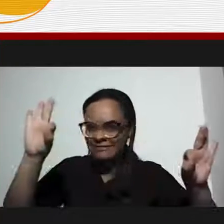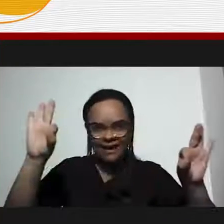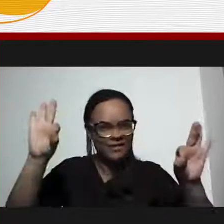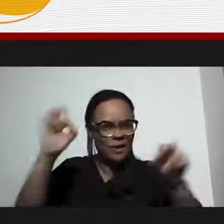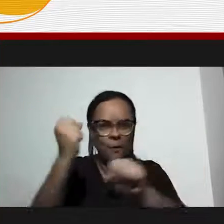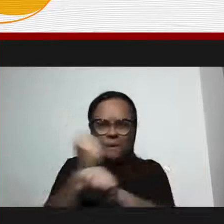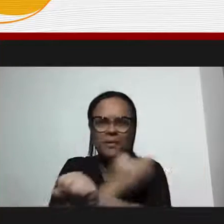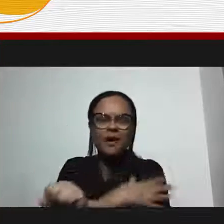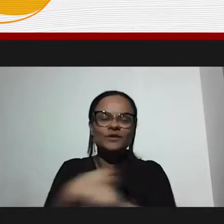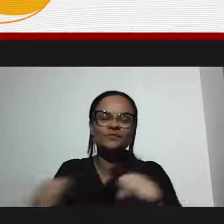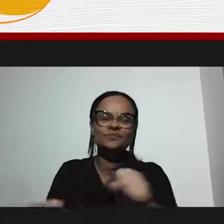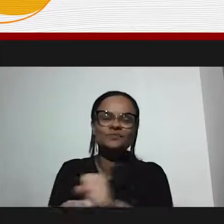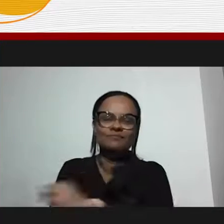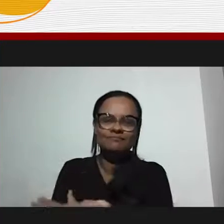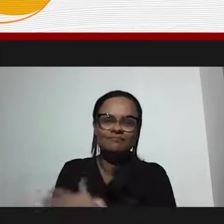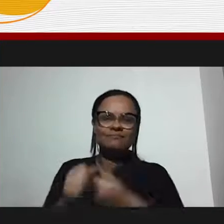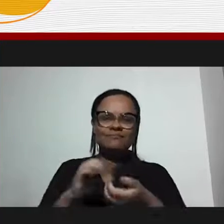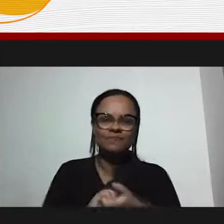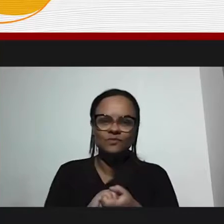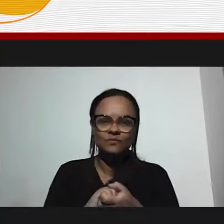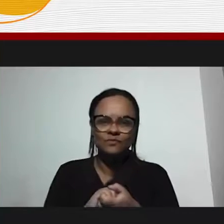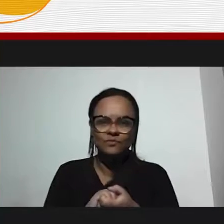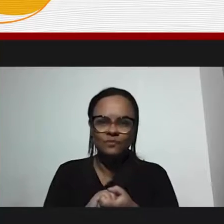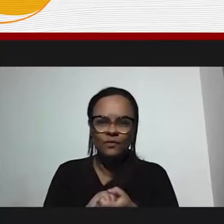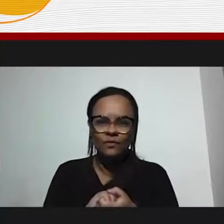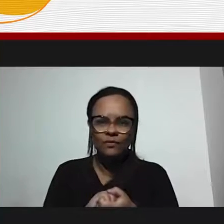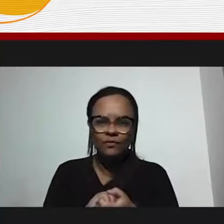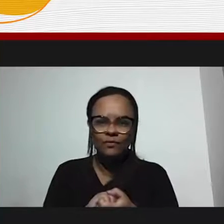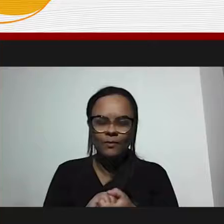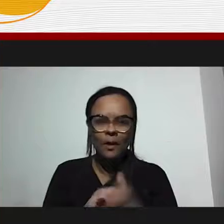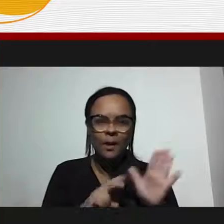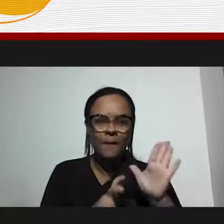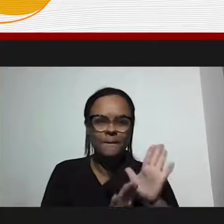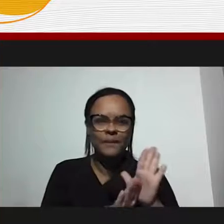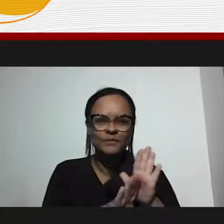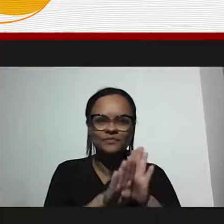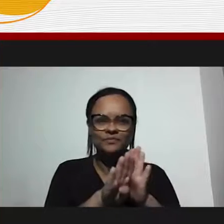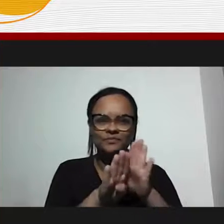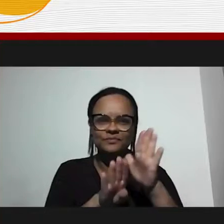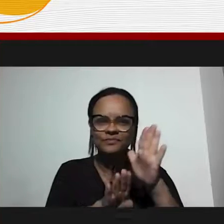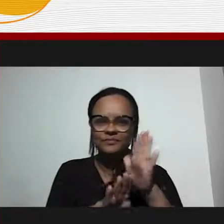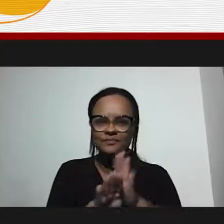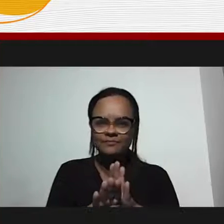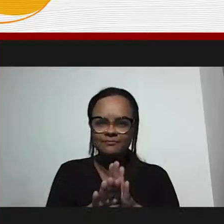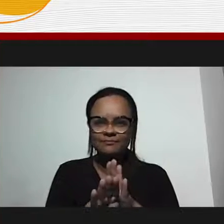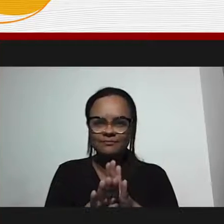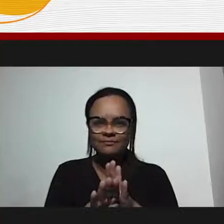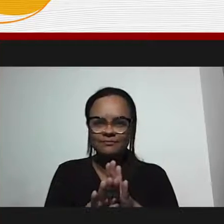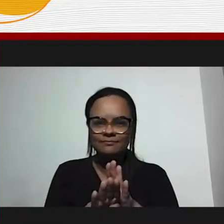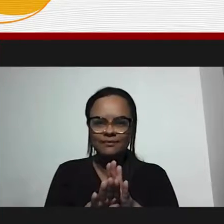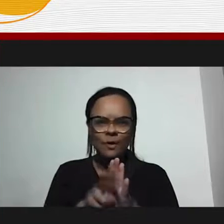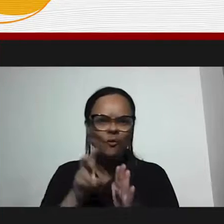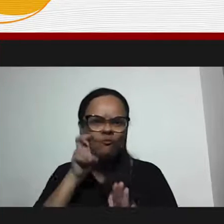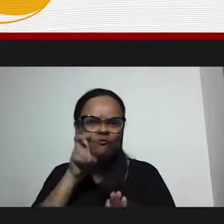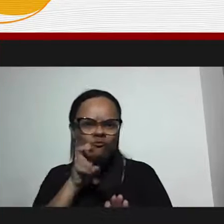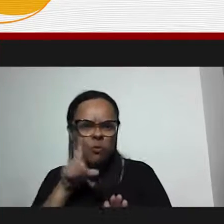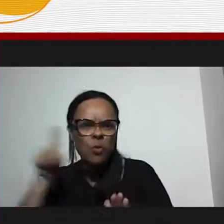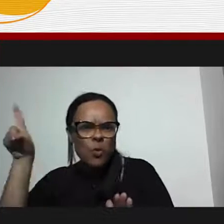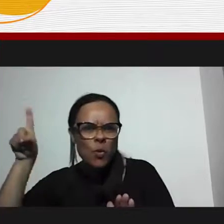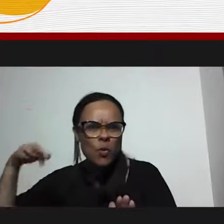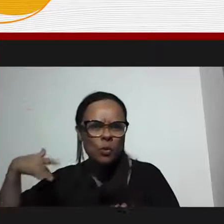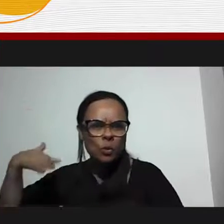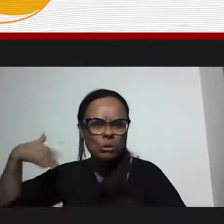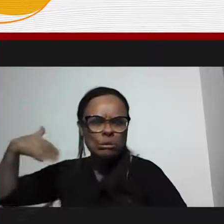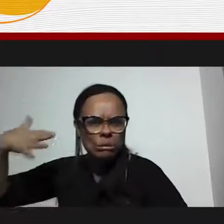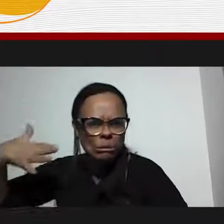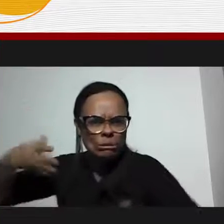um momento emocionante, porque eu nunca imaginava que um cara lá de Natal, no Rio Grande do Norte, que